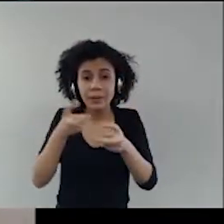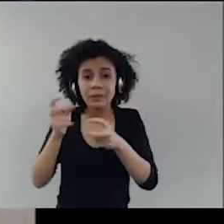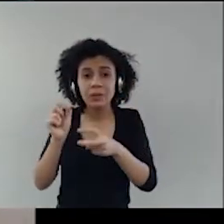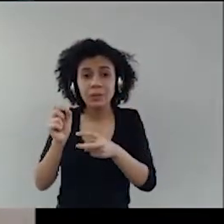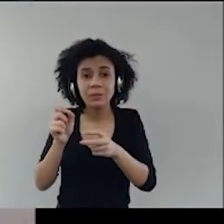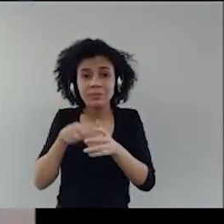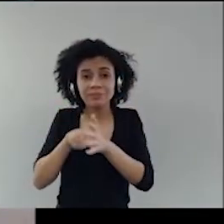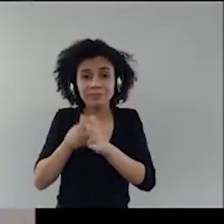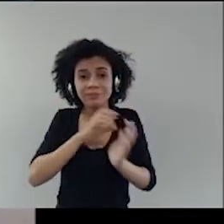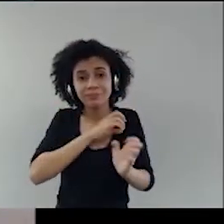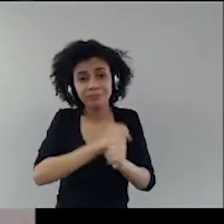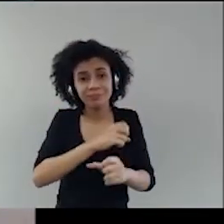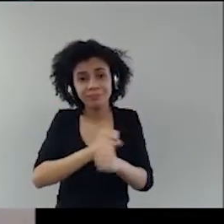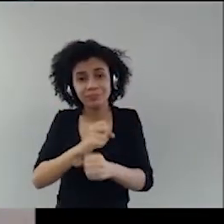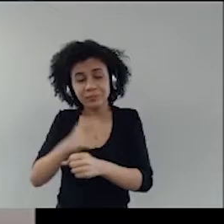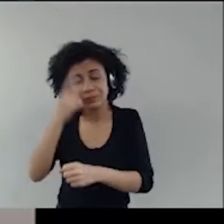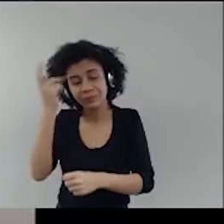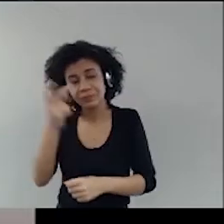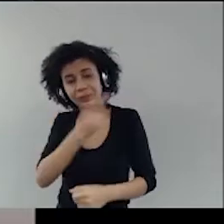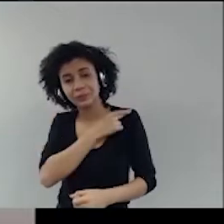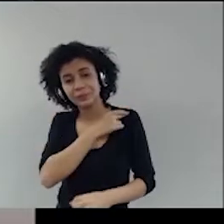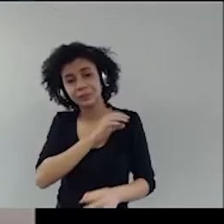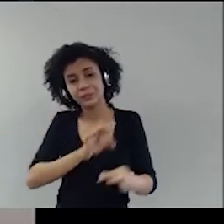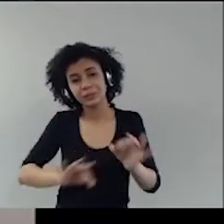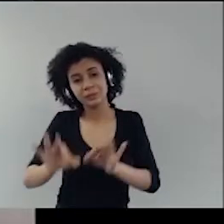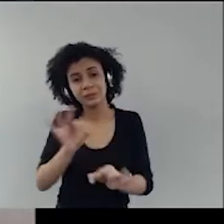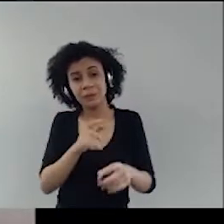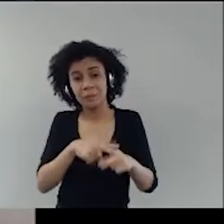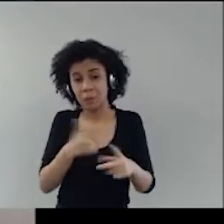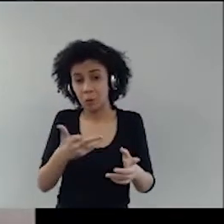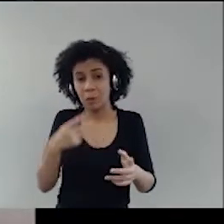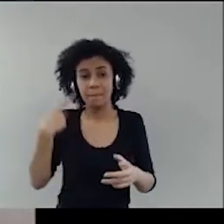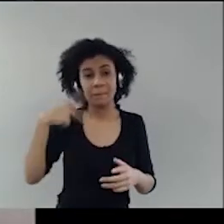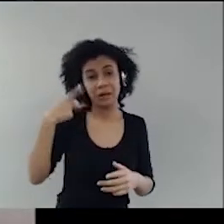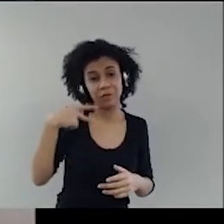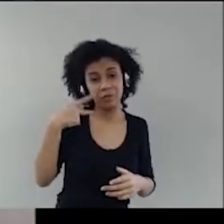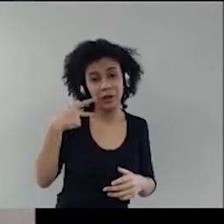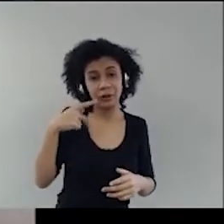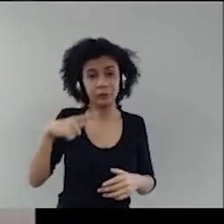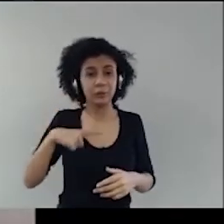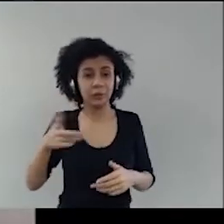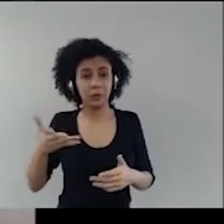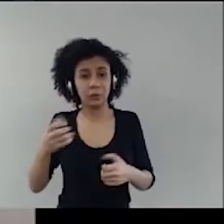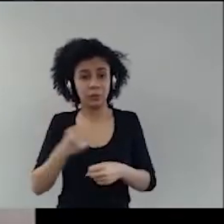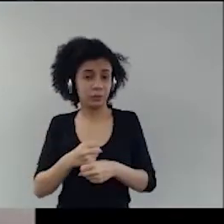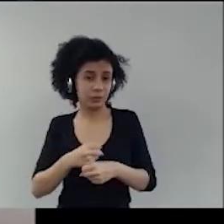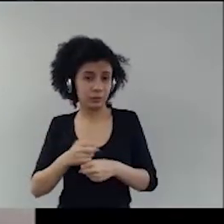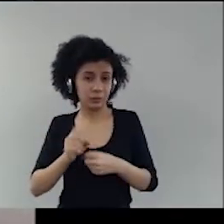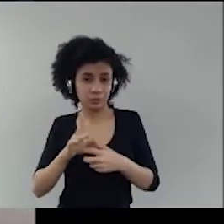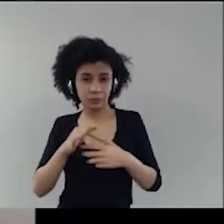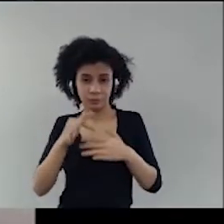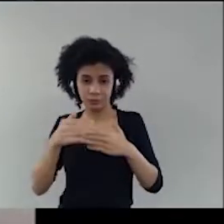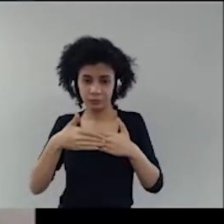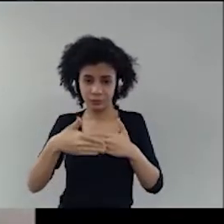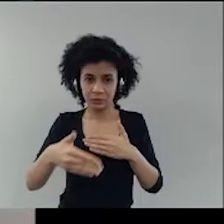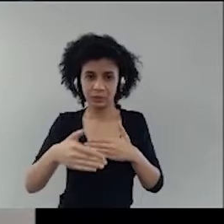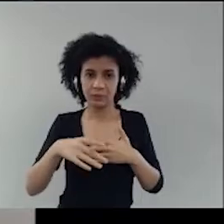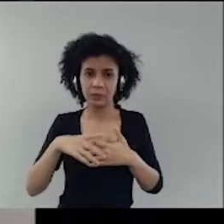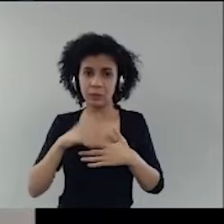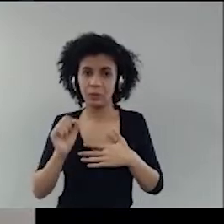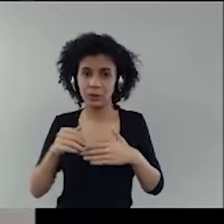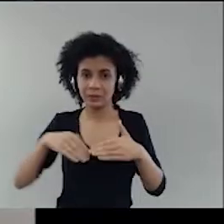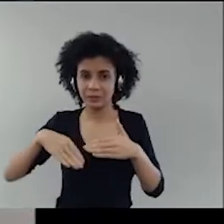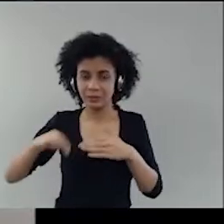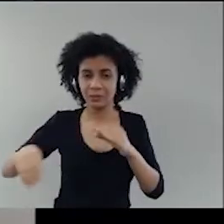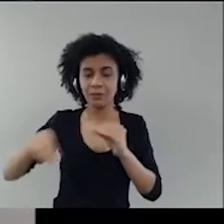das contas dos gestores. Porque esses prefeitos que hoje saem no final do ano, com as eleições que se avizinham,